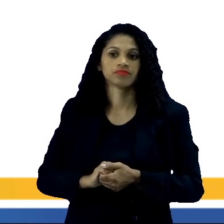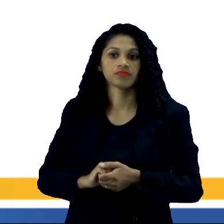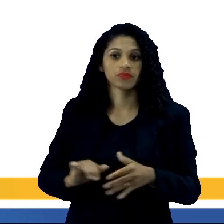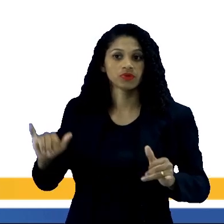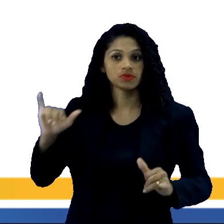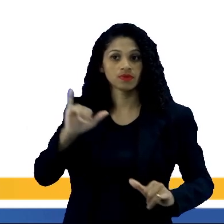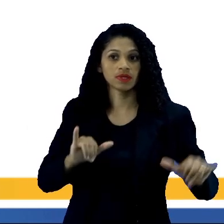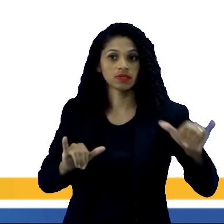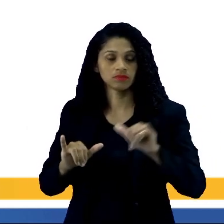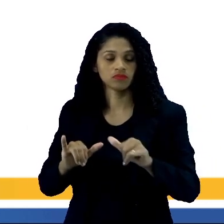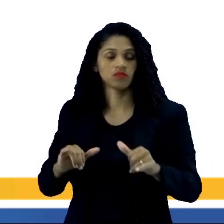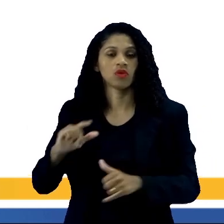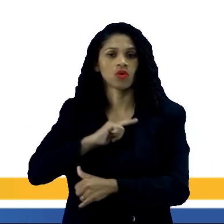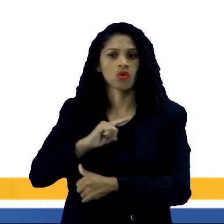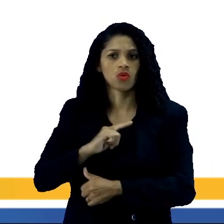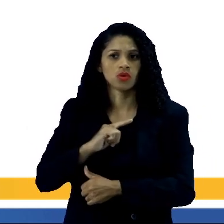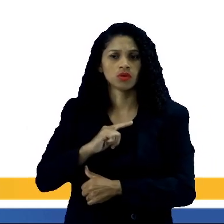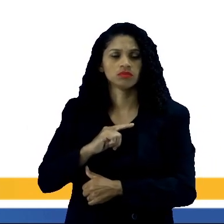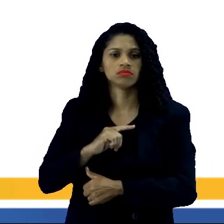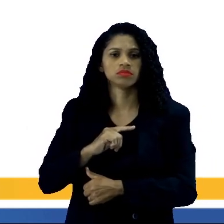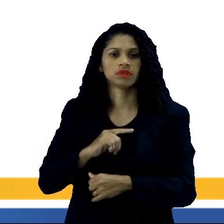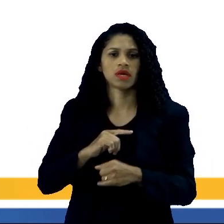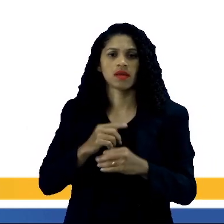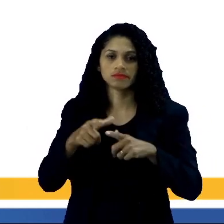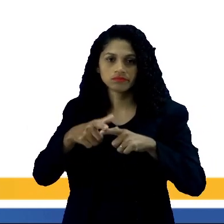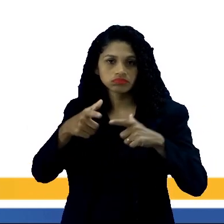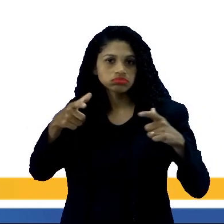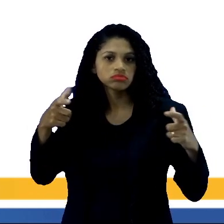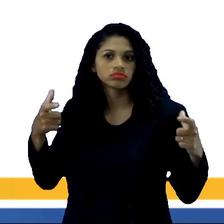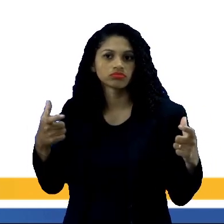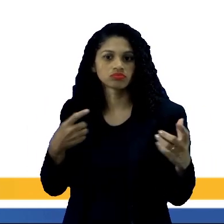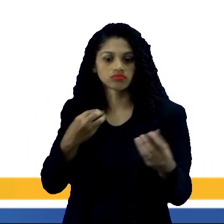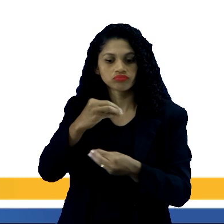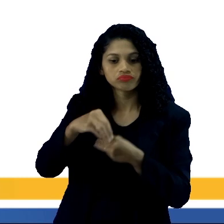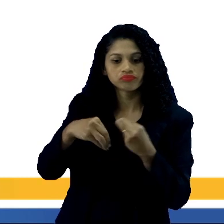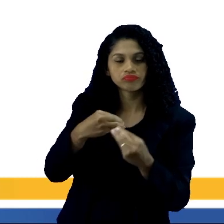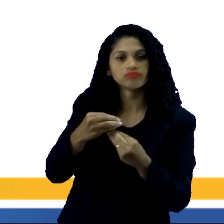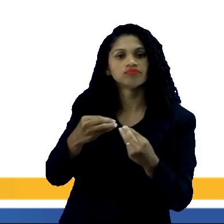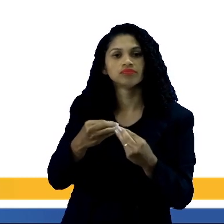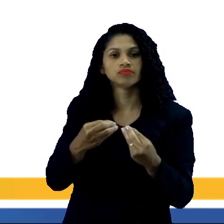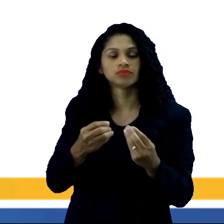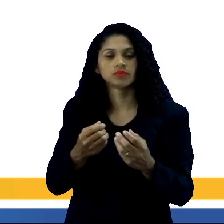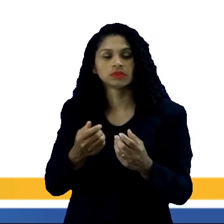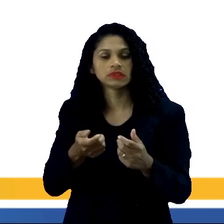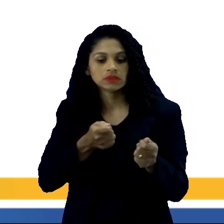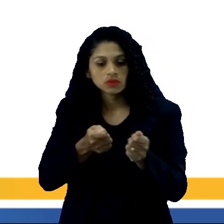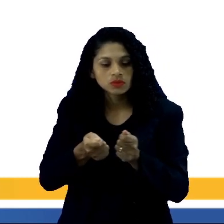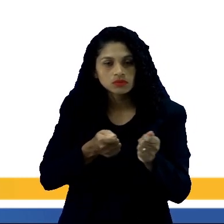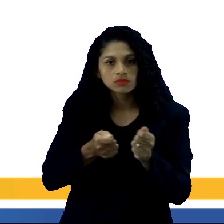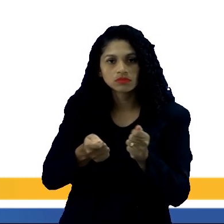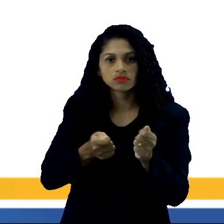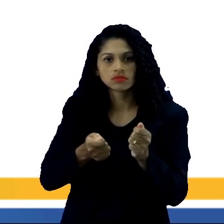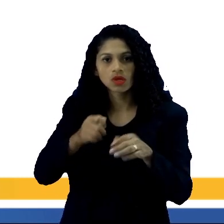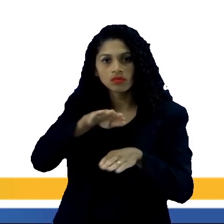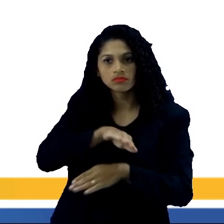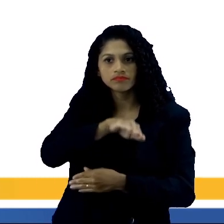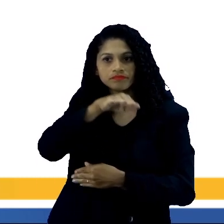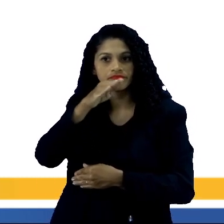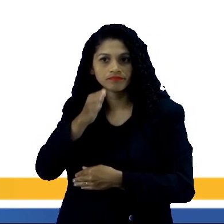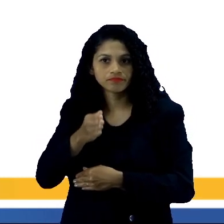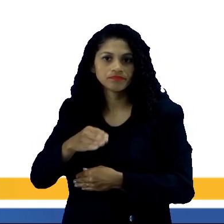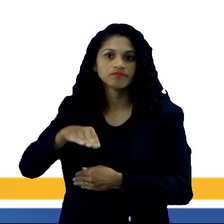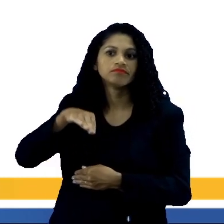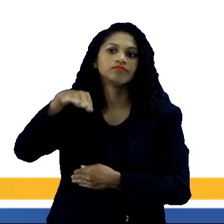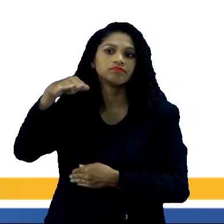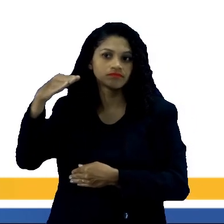química, como eu tenho uma constituição um pouquinho mais complexa, eu vou ter um controle, vou ter uma modulação dessa transmissão.